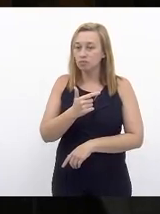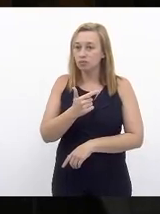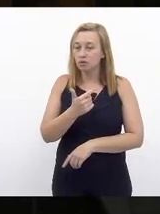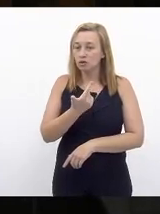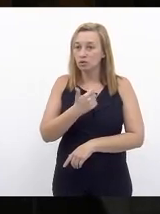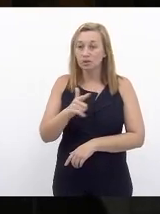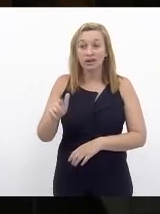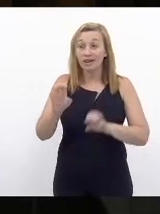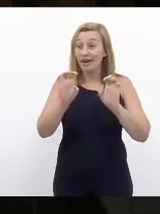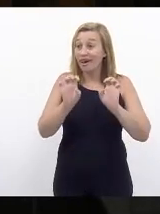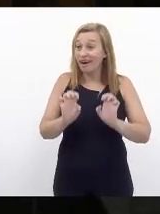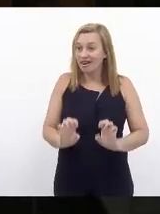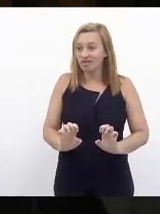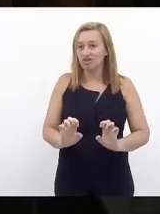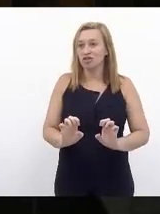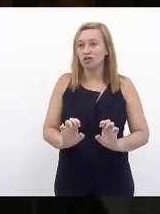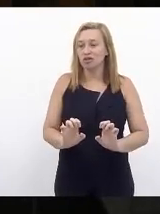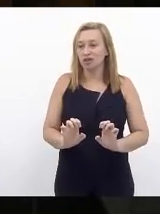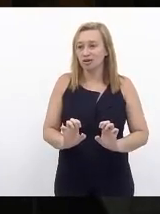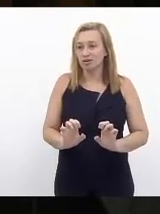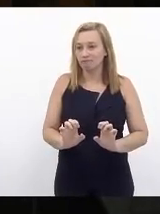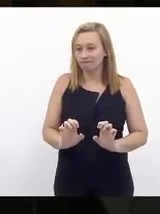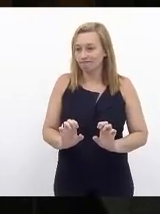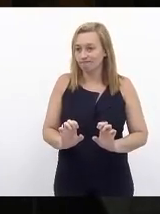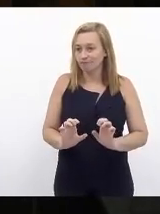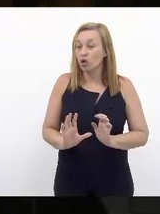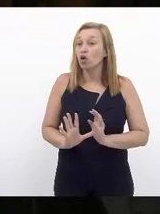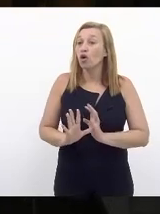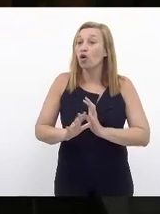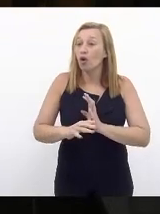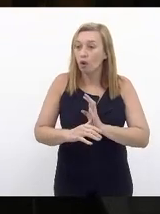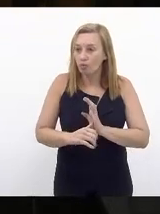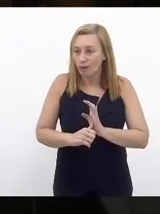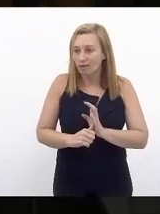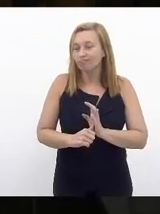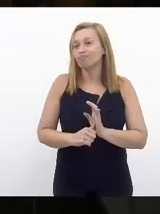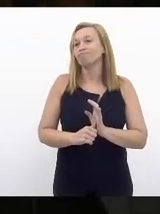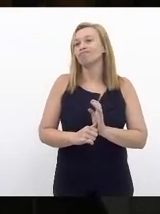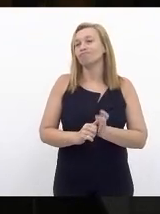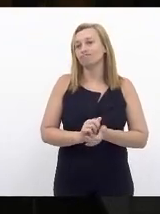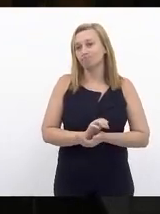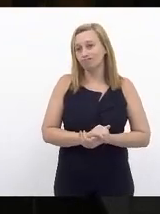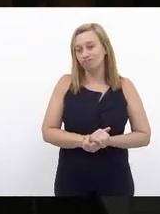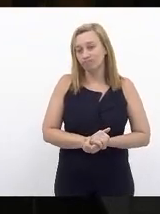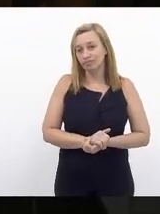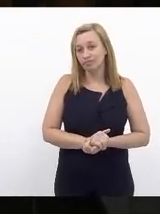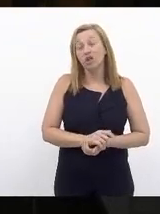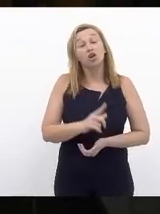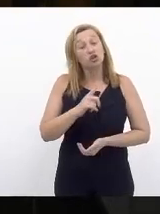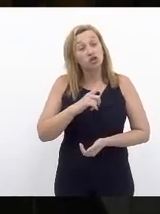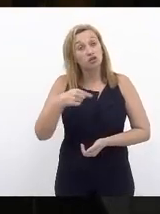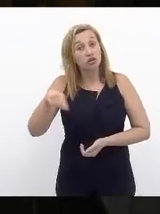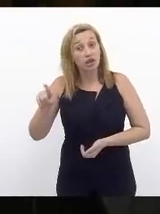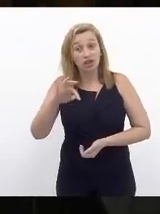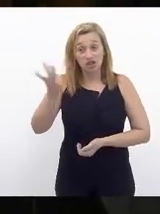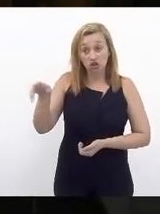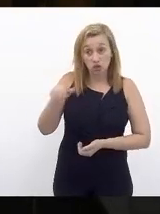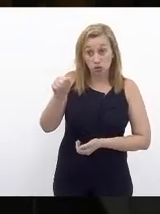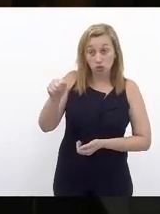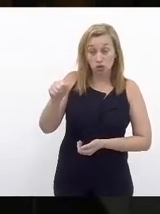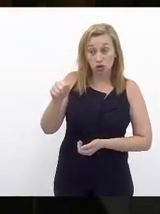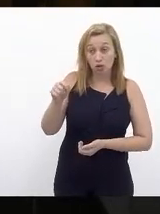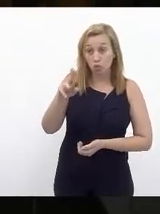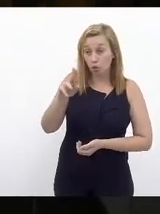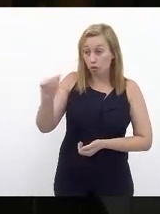usurpar o que é dos outros, o que é do bem comum. Eu também estive na UPA da Tijuca e vi pessoas